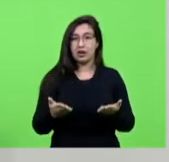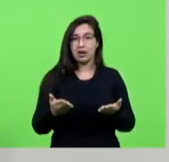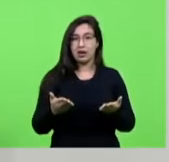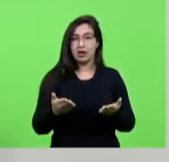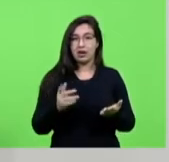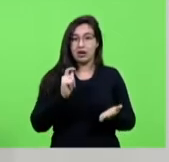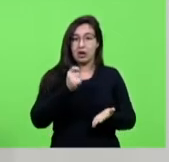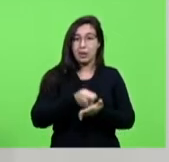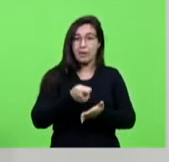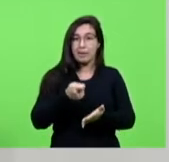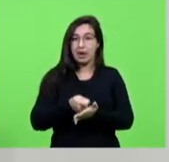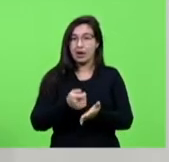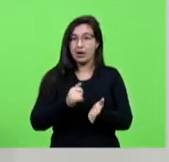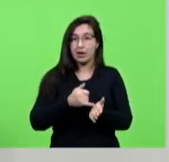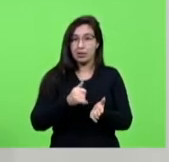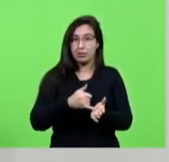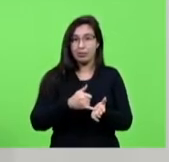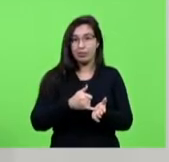pagar o imposto dele.